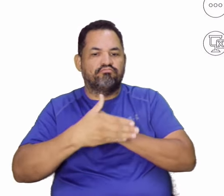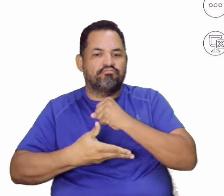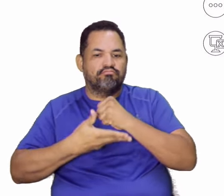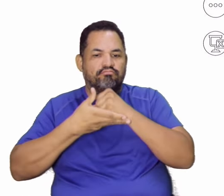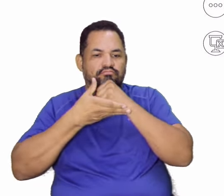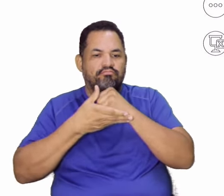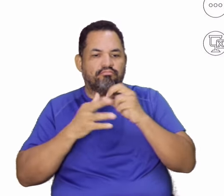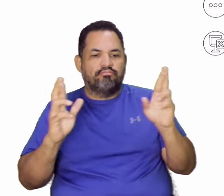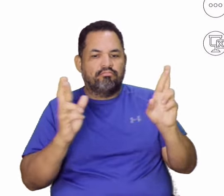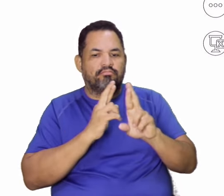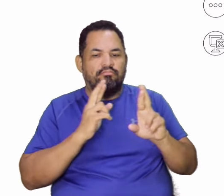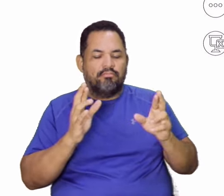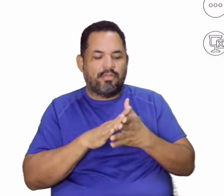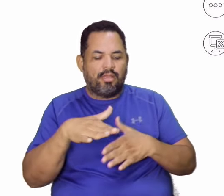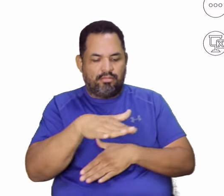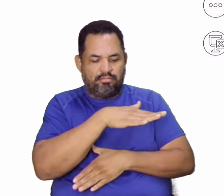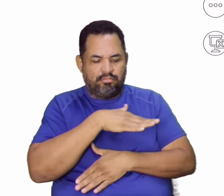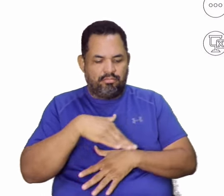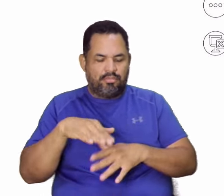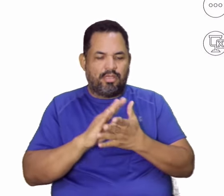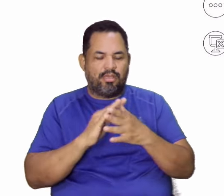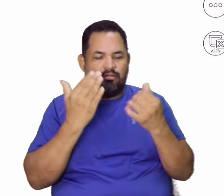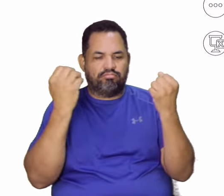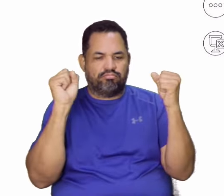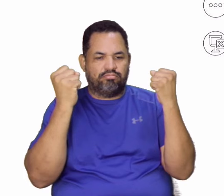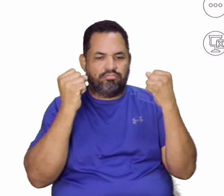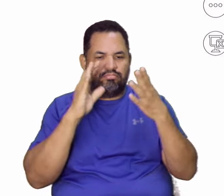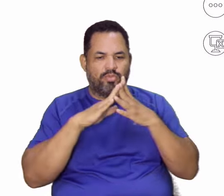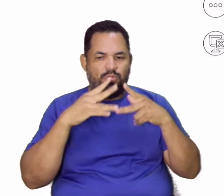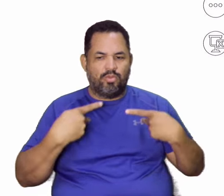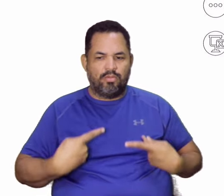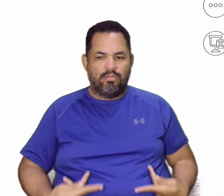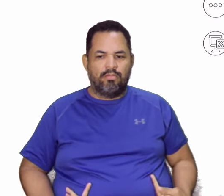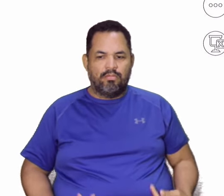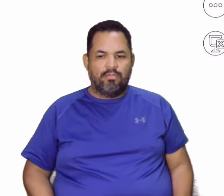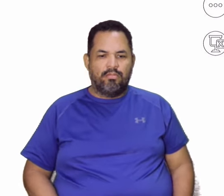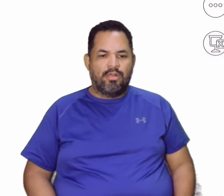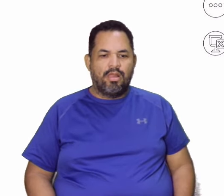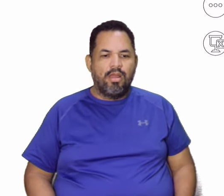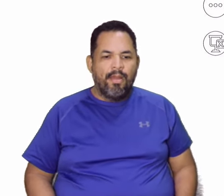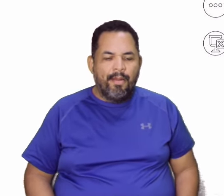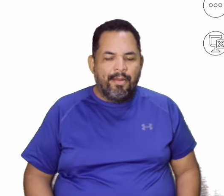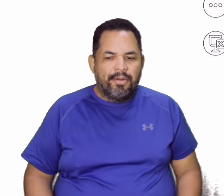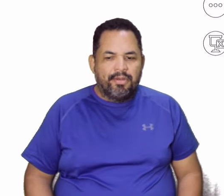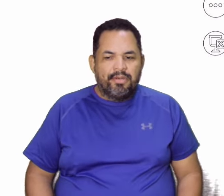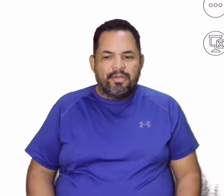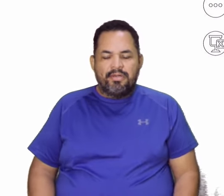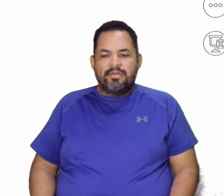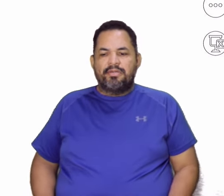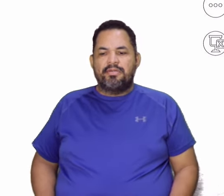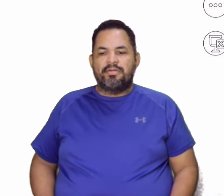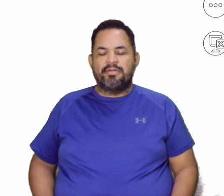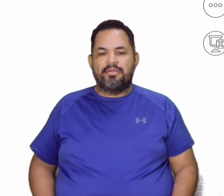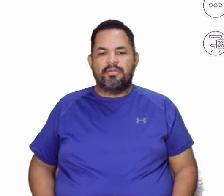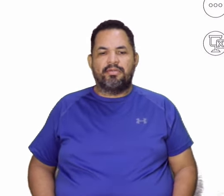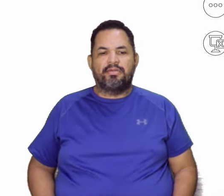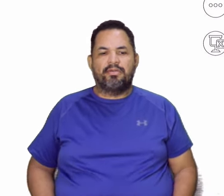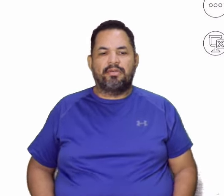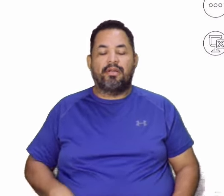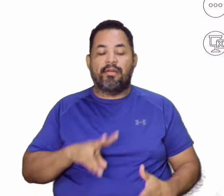em relação aos espaços para as práticas corporais eu vou ler de novo você Fique atento aí